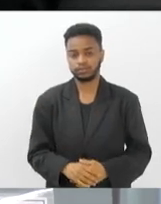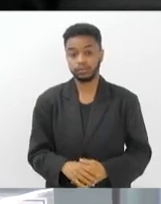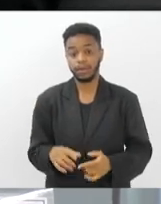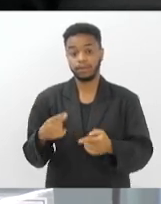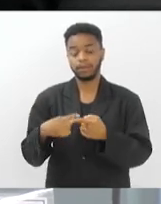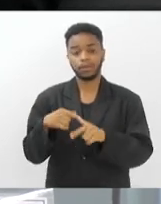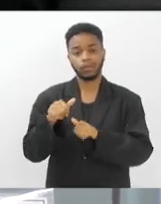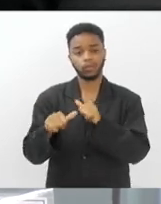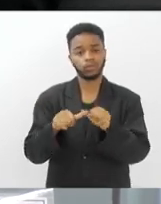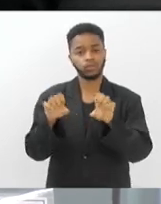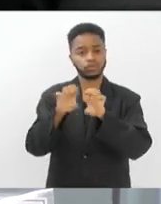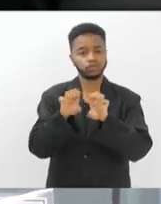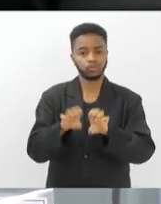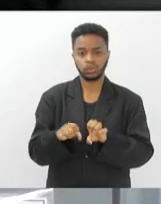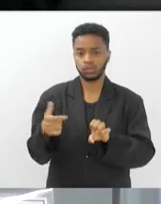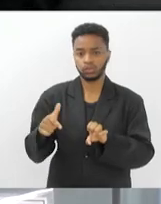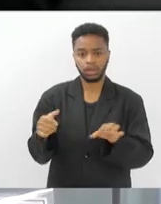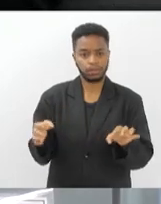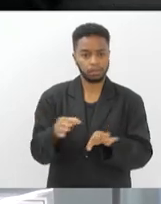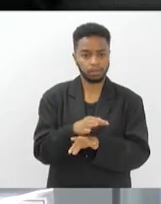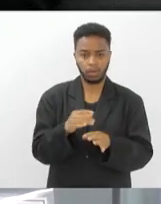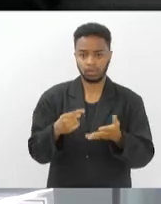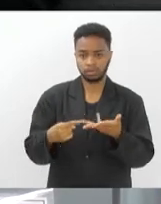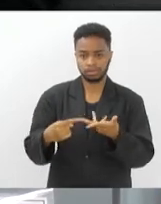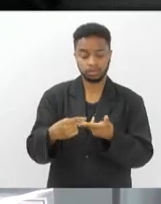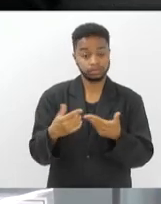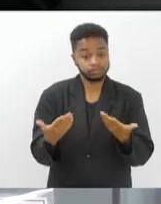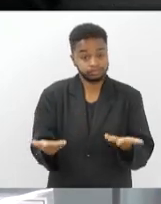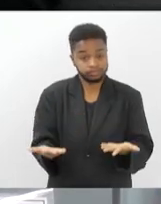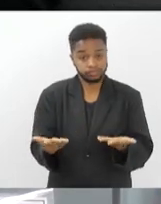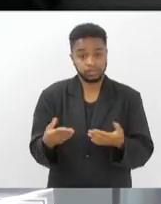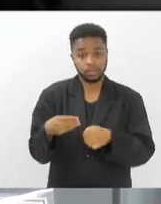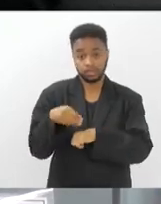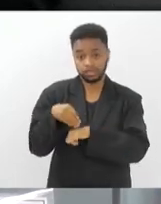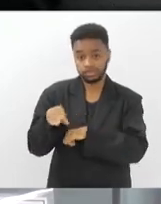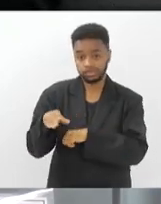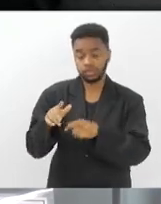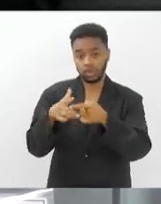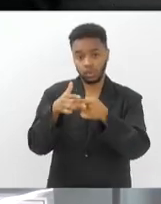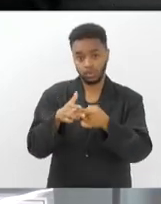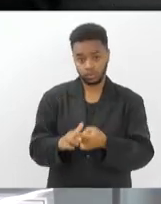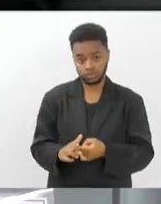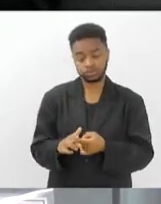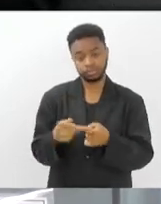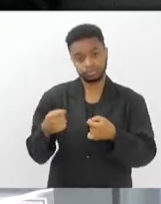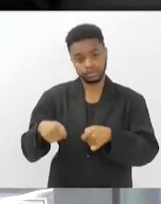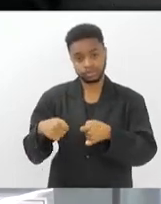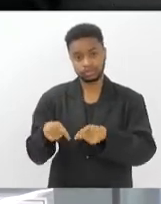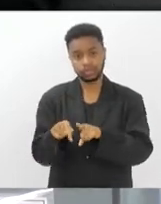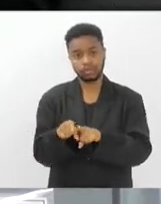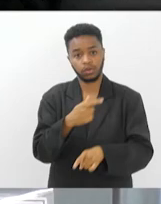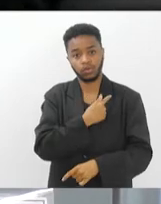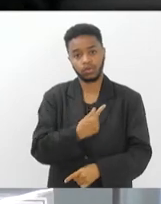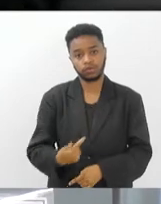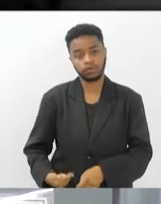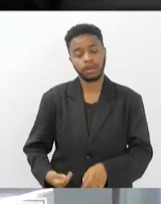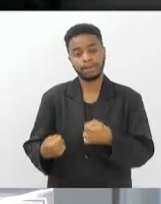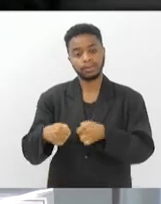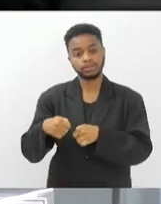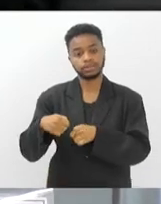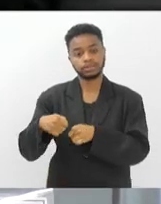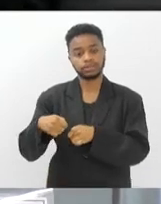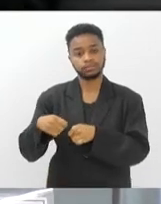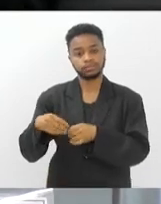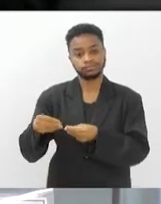mudou a estrutura, não está completa, etc. Então, indica a correção que tem que fazer e o governador tem que mandar o projeto para